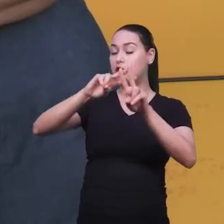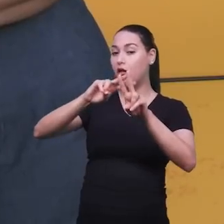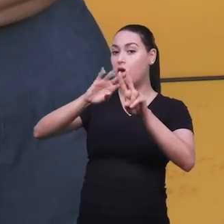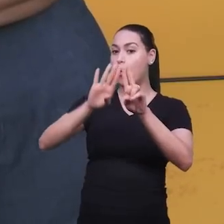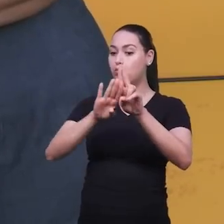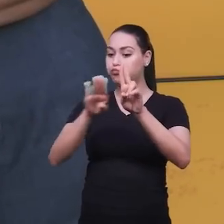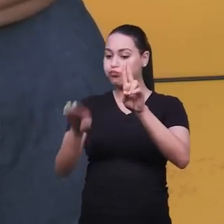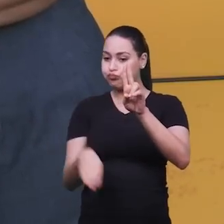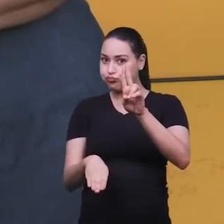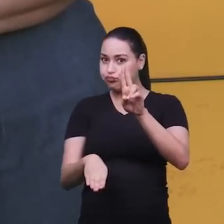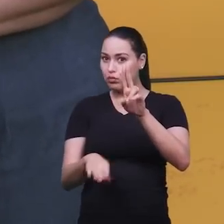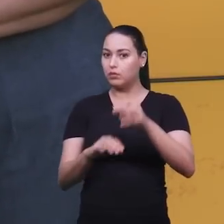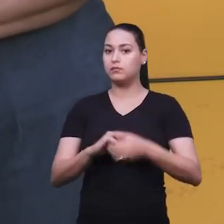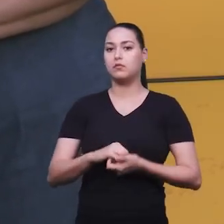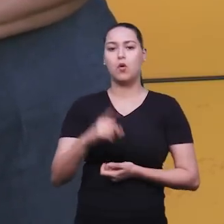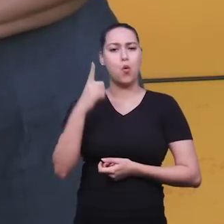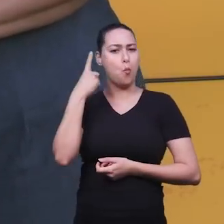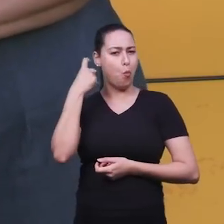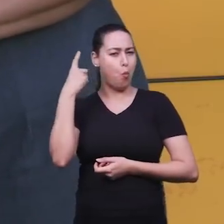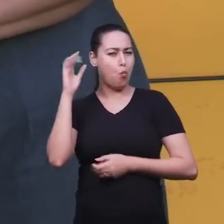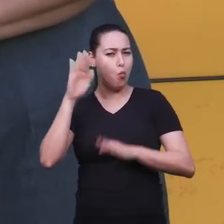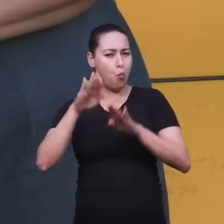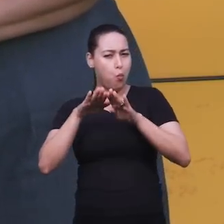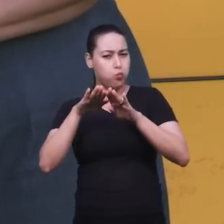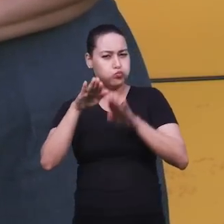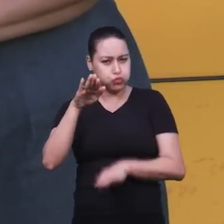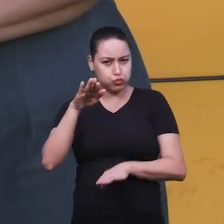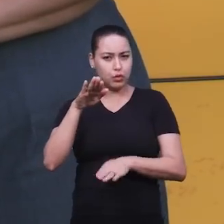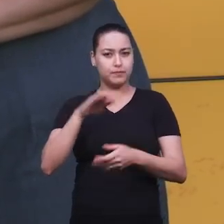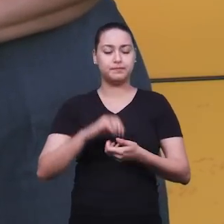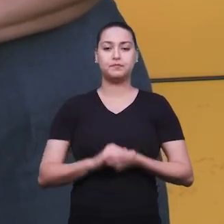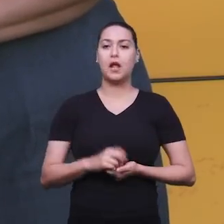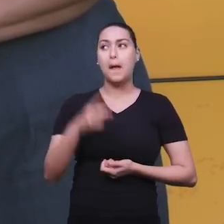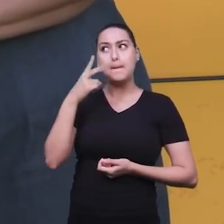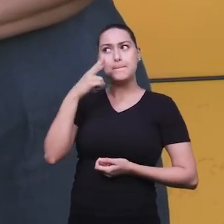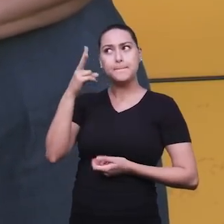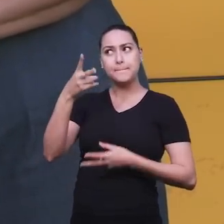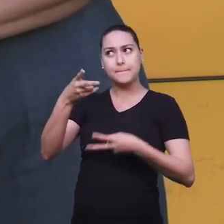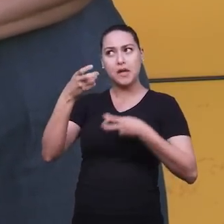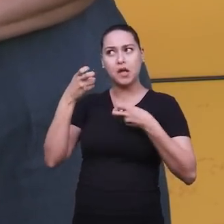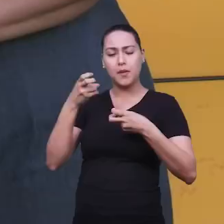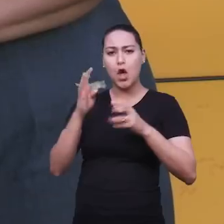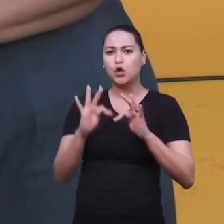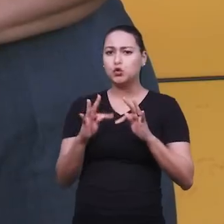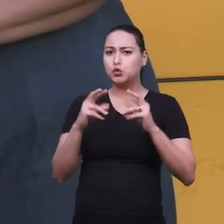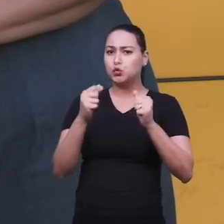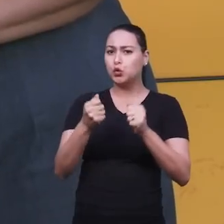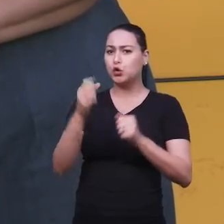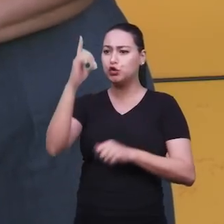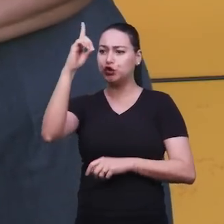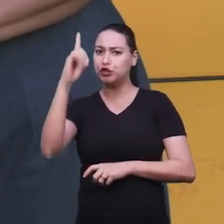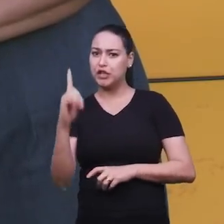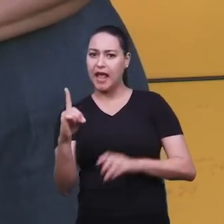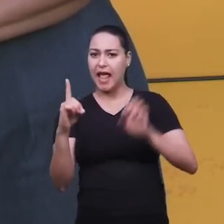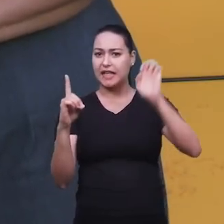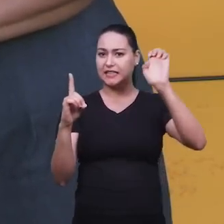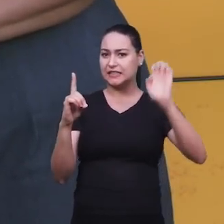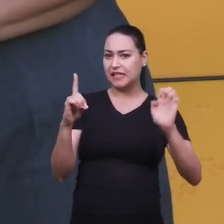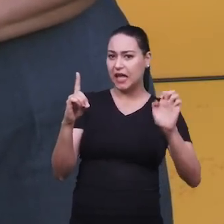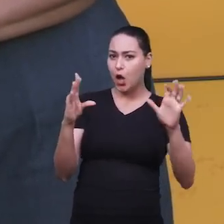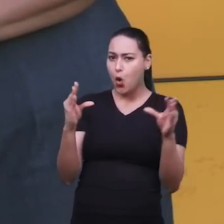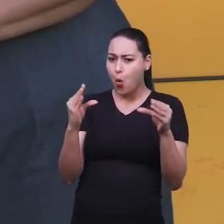sustenido grave. Observe todos os furinhos da mão direita, da mão